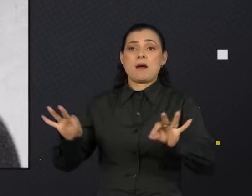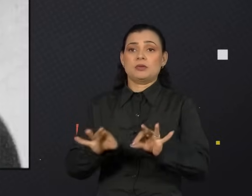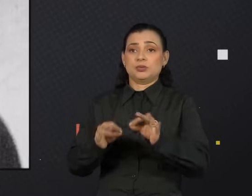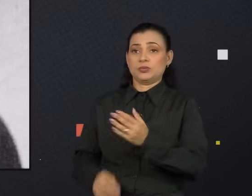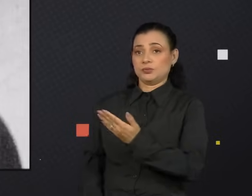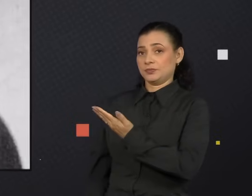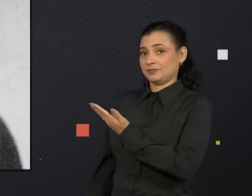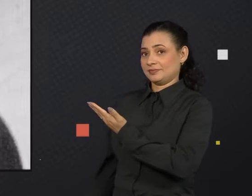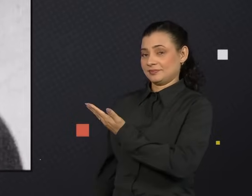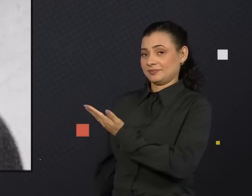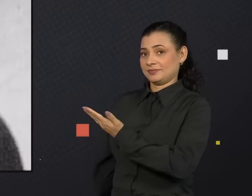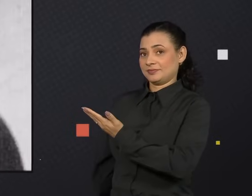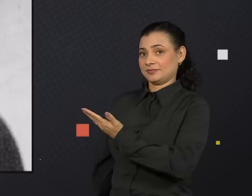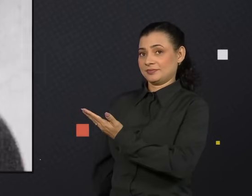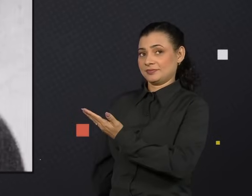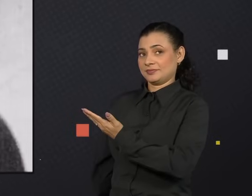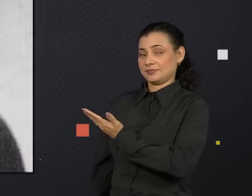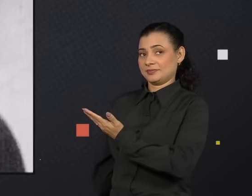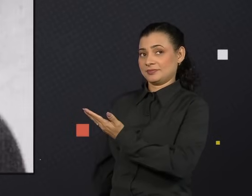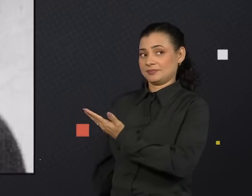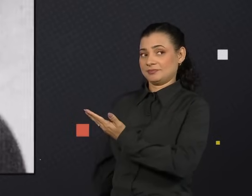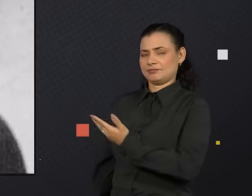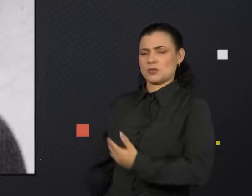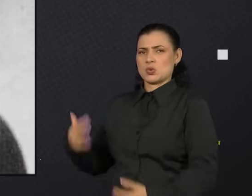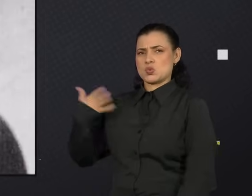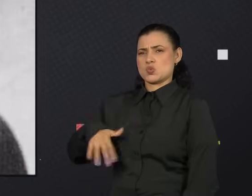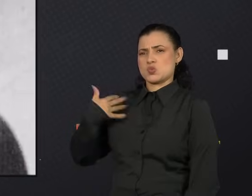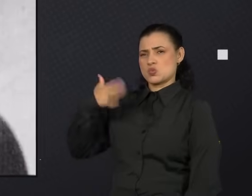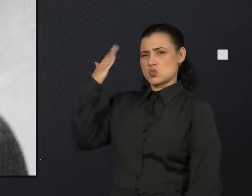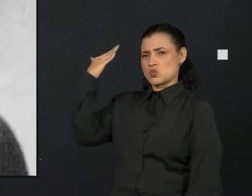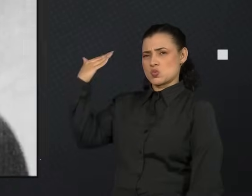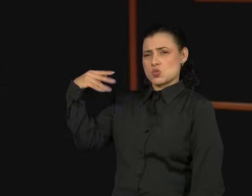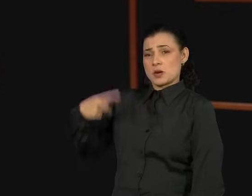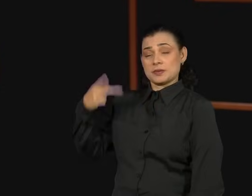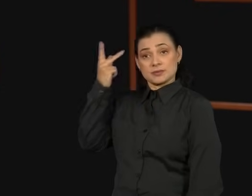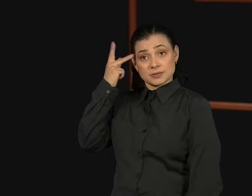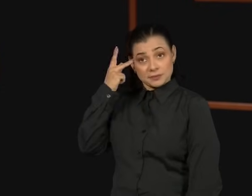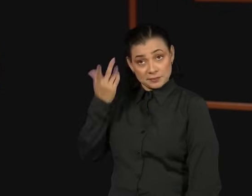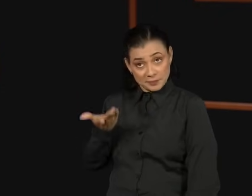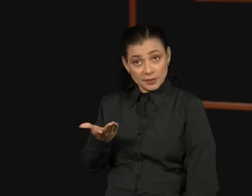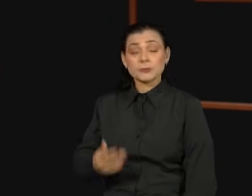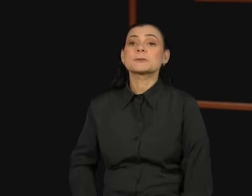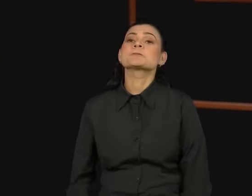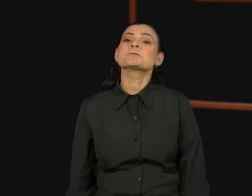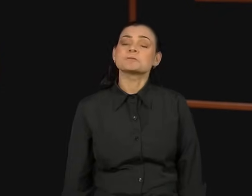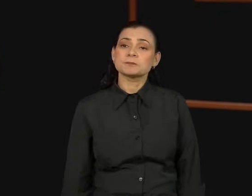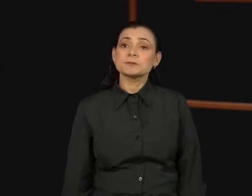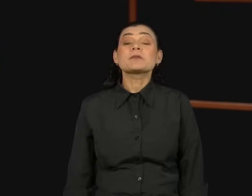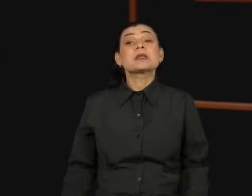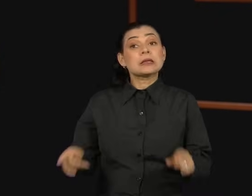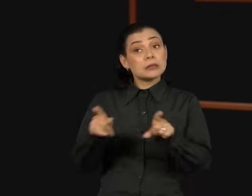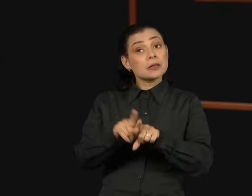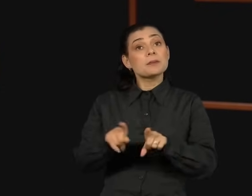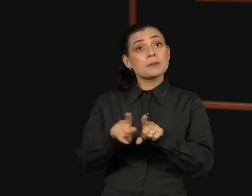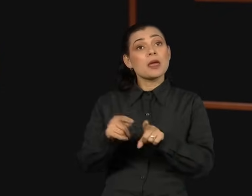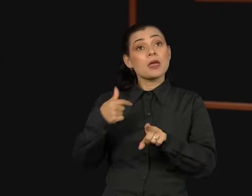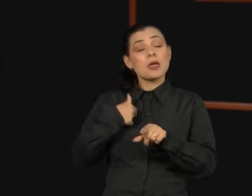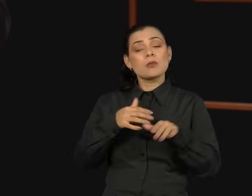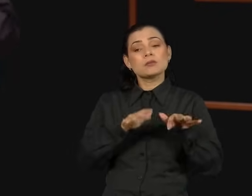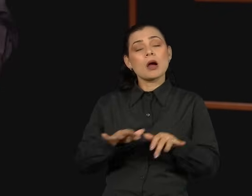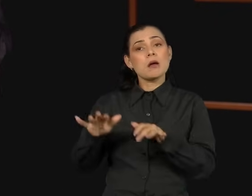compositor João de Souza Lima, né? Importante músico aqui em São Paulo. E eu